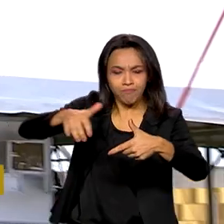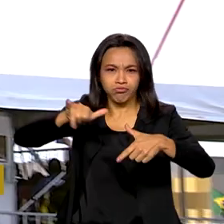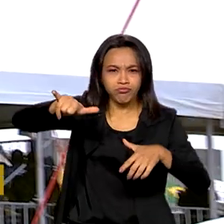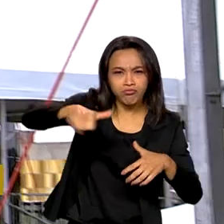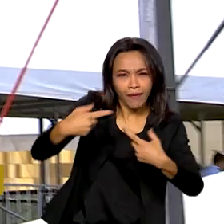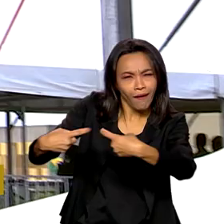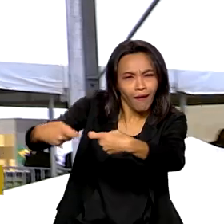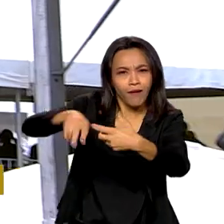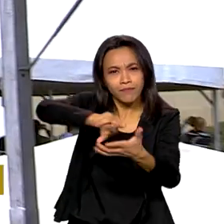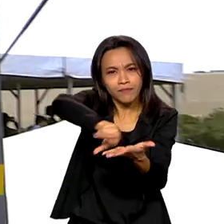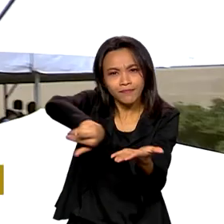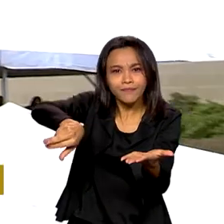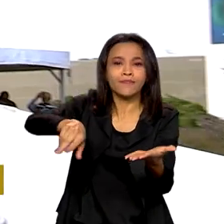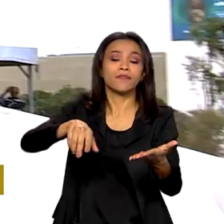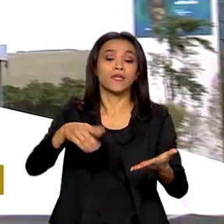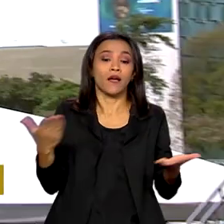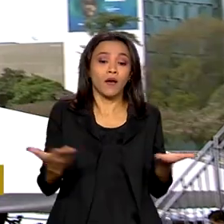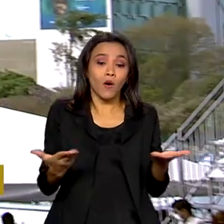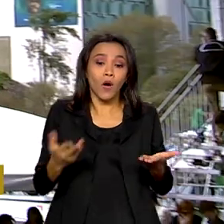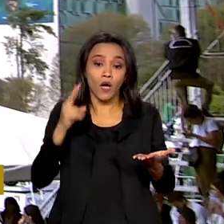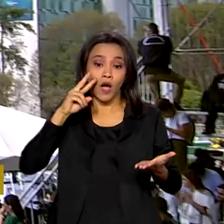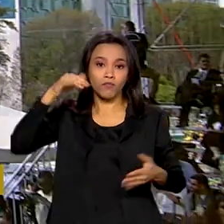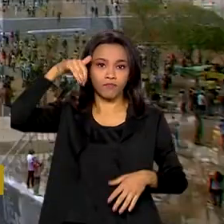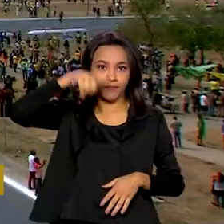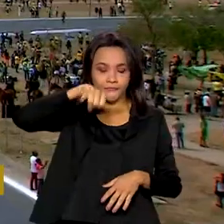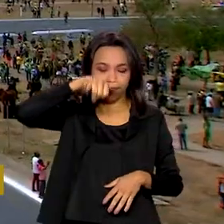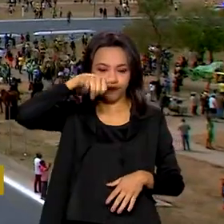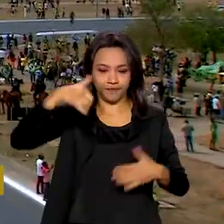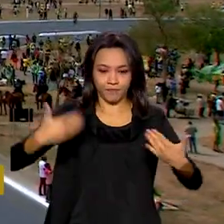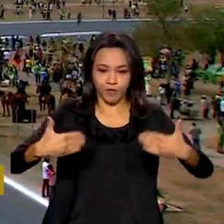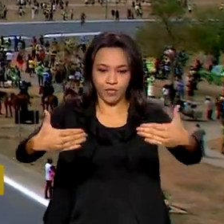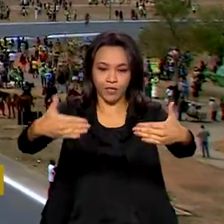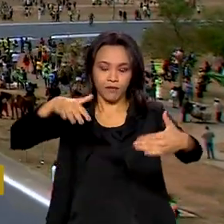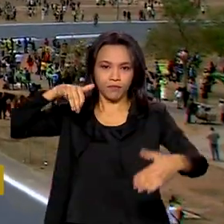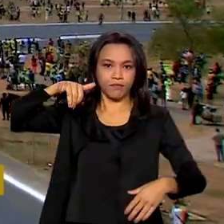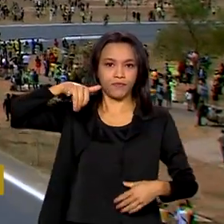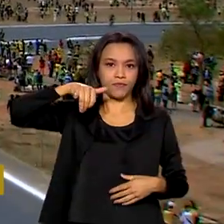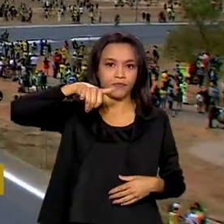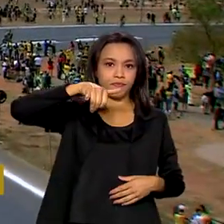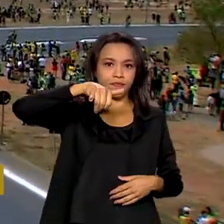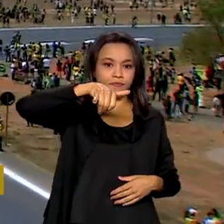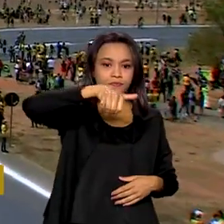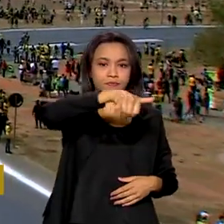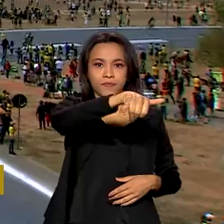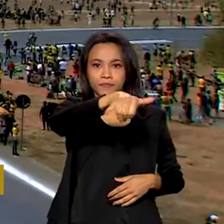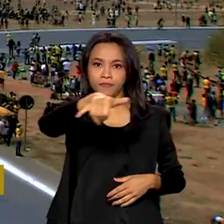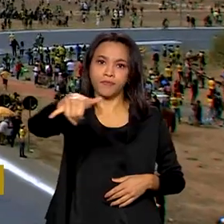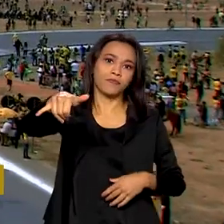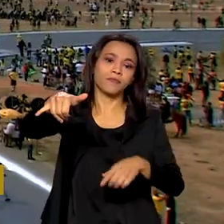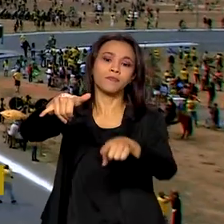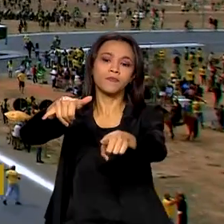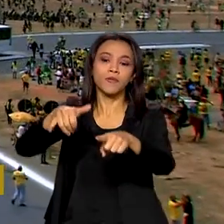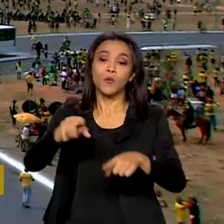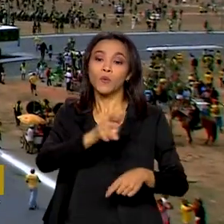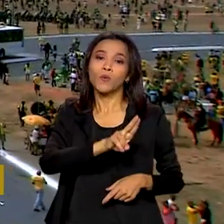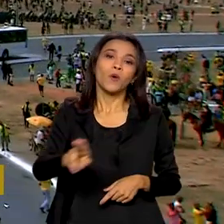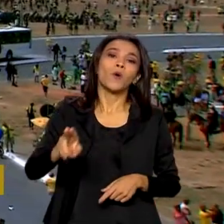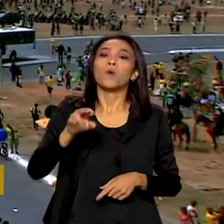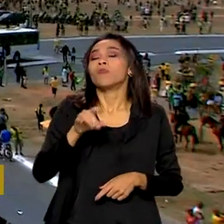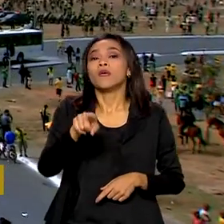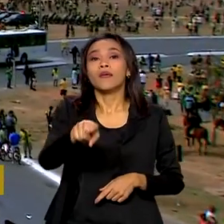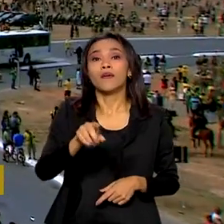o agora passando, então, a aeronave, nesse momento, o Hércules, C-130 Hércules, é uma